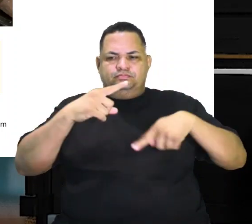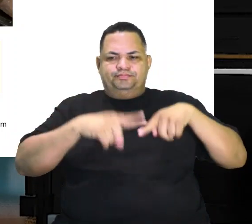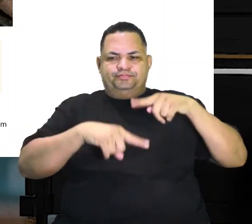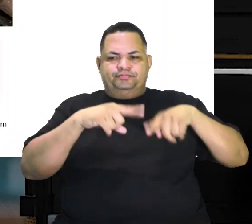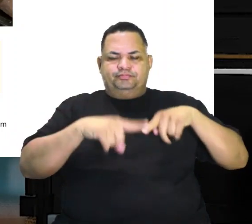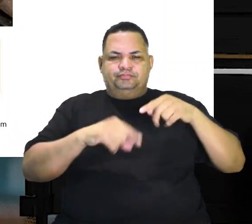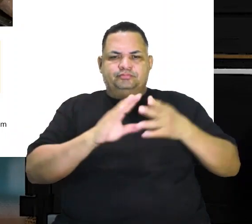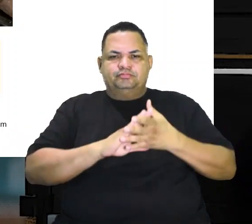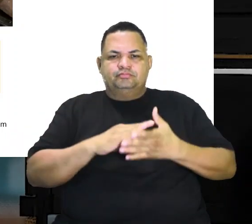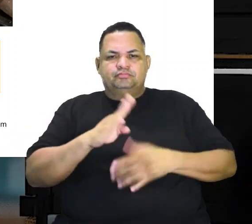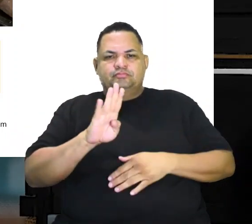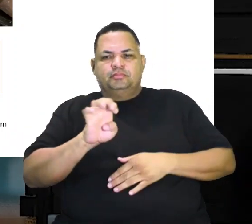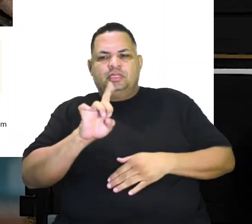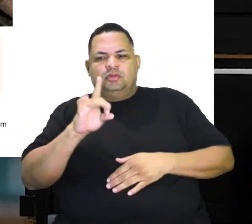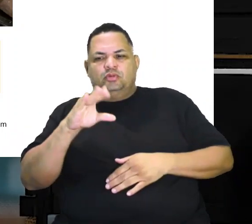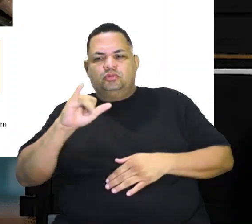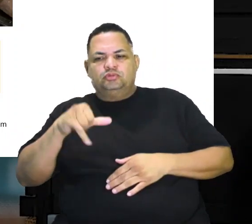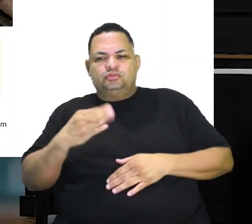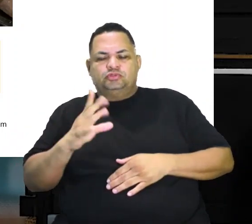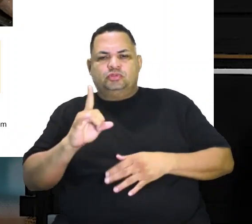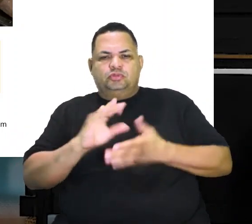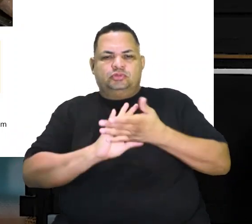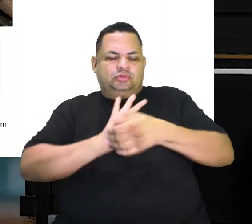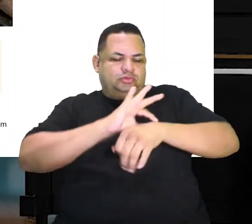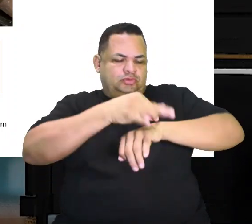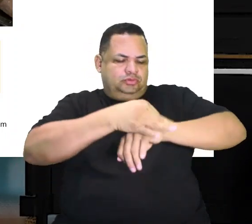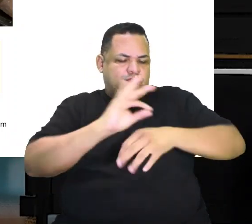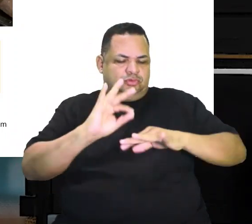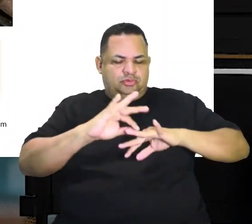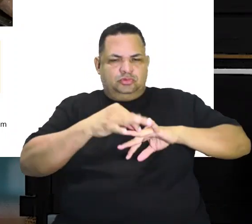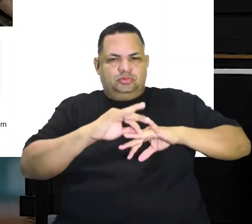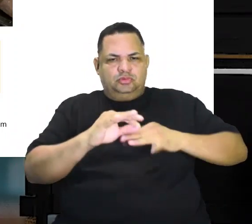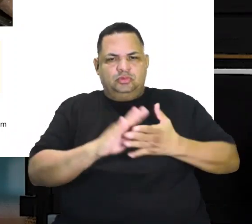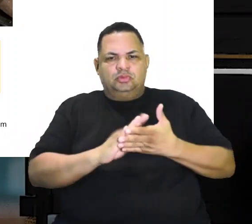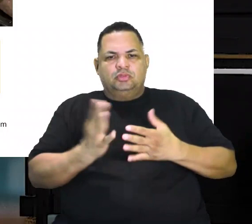como biojoia, arte plumária,